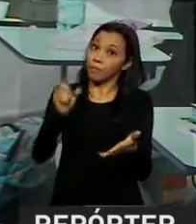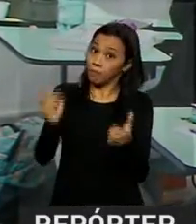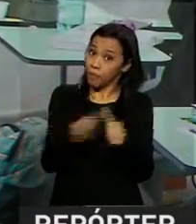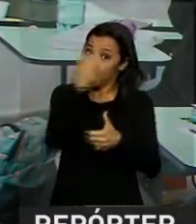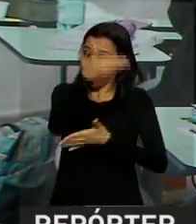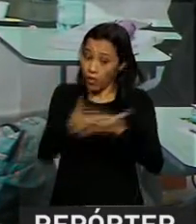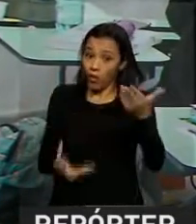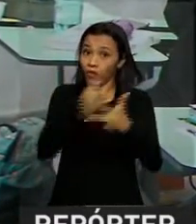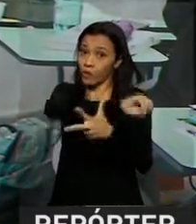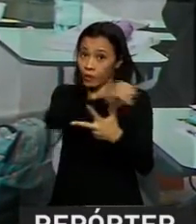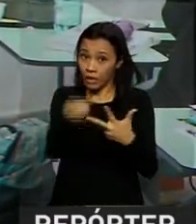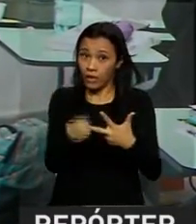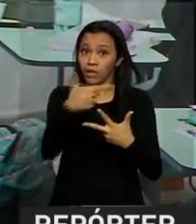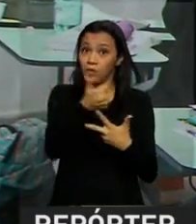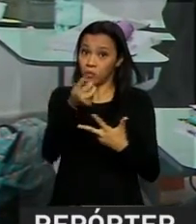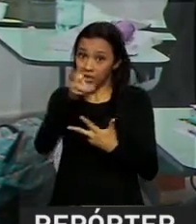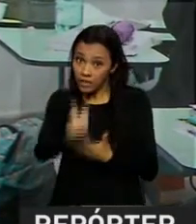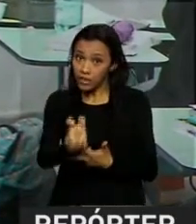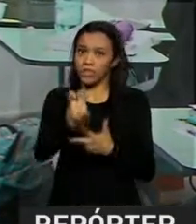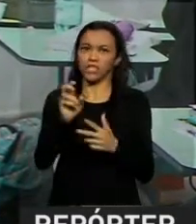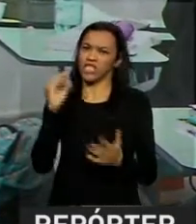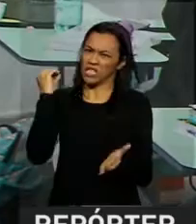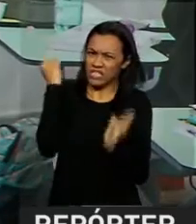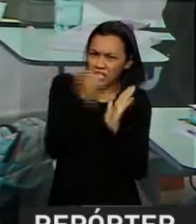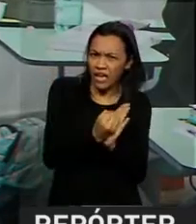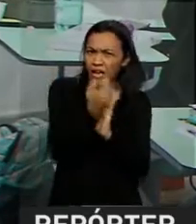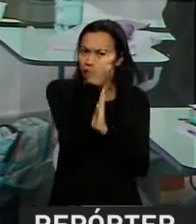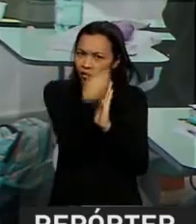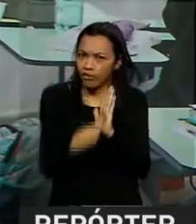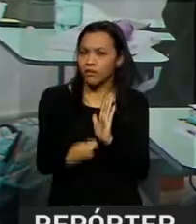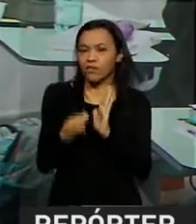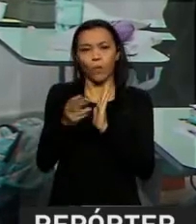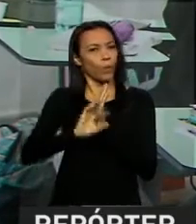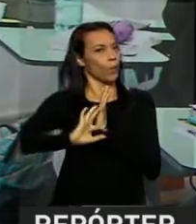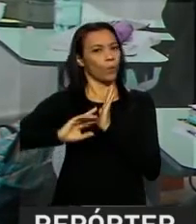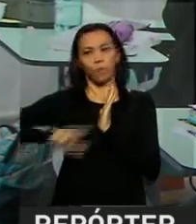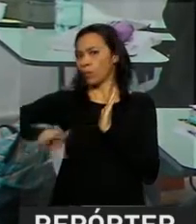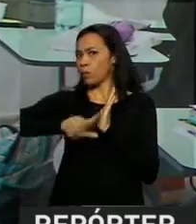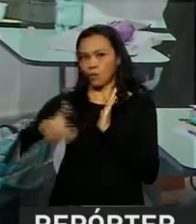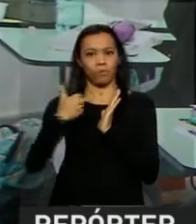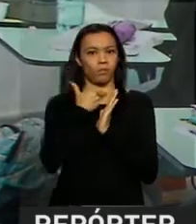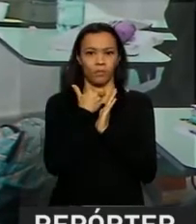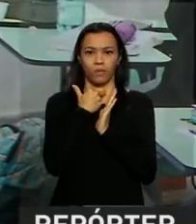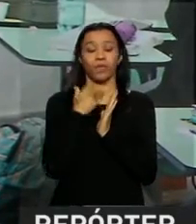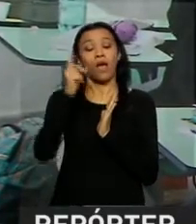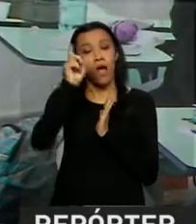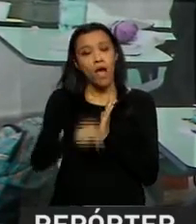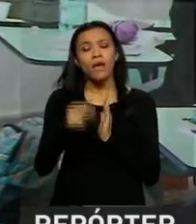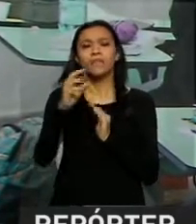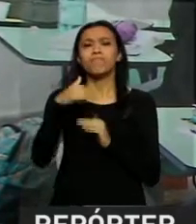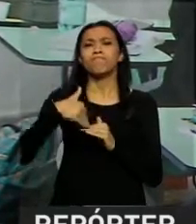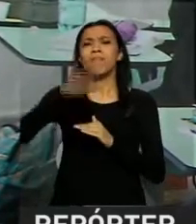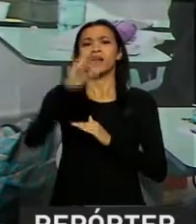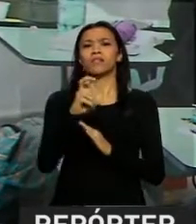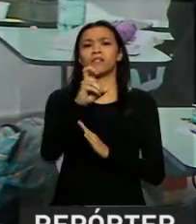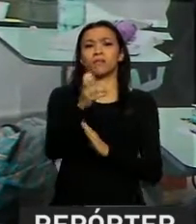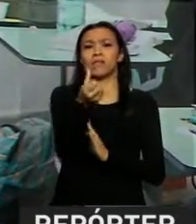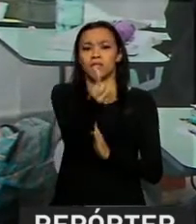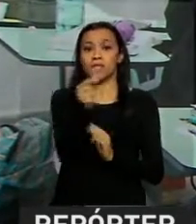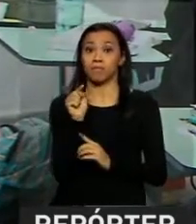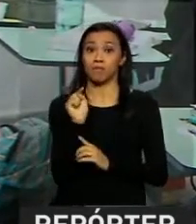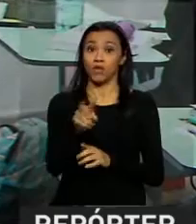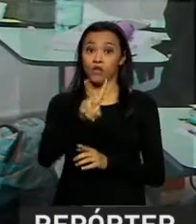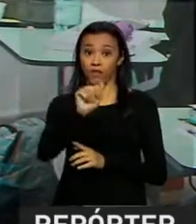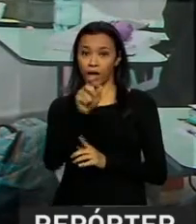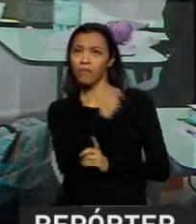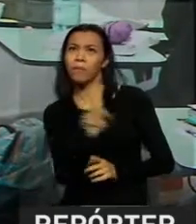de 2015 e não pode ter tirado nota zero na prova de redação. Serão mais de 56 mil vagas em